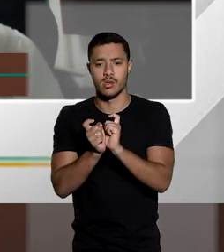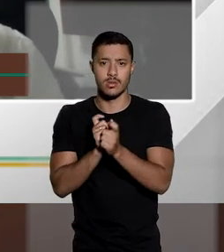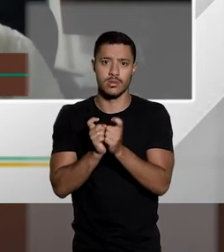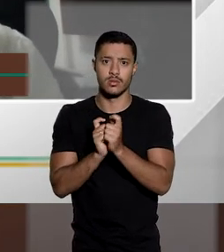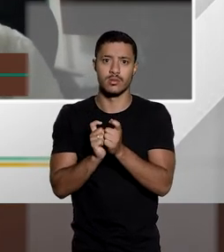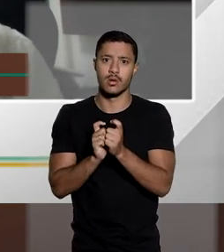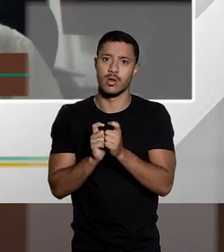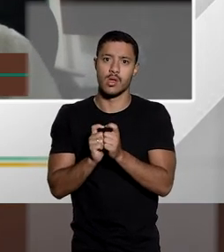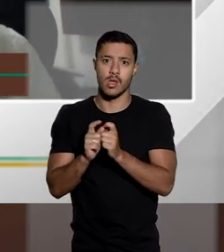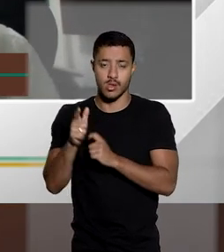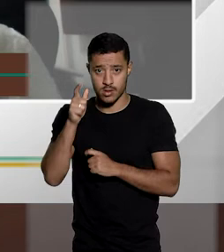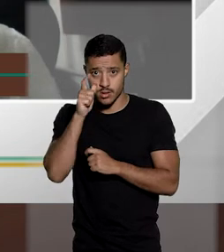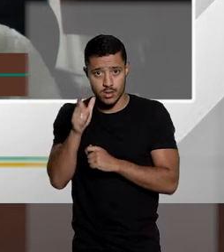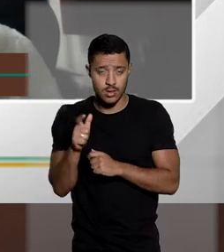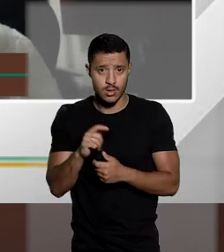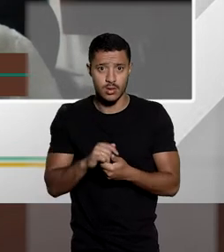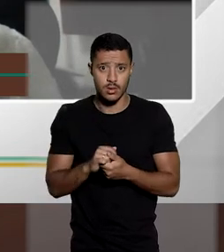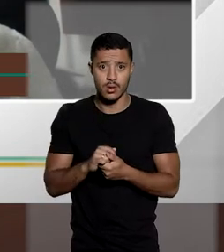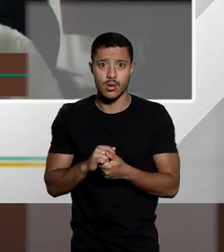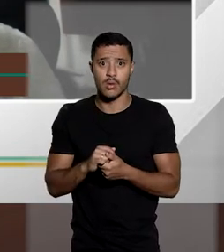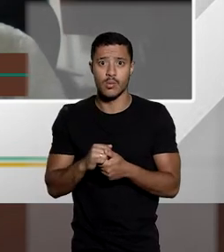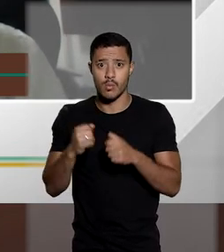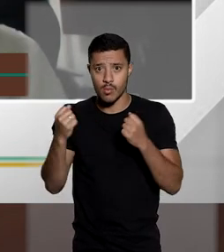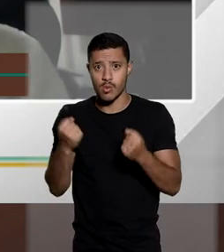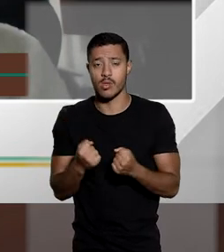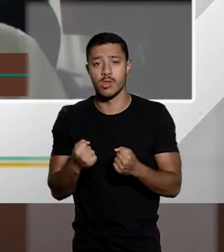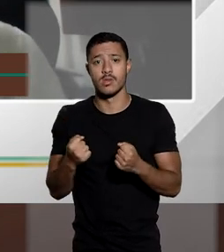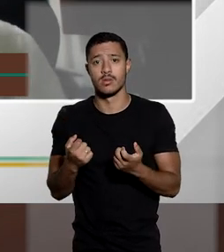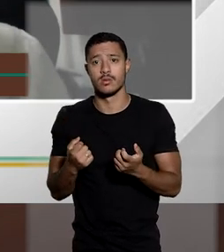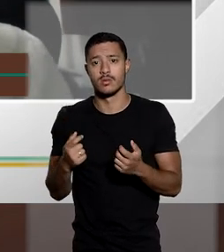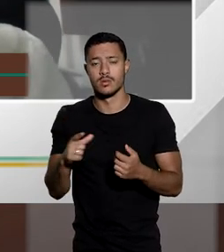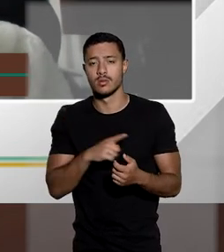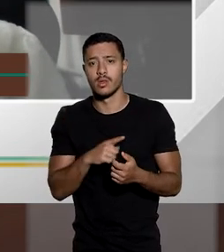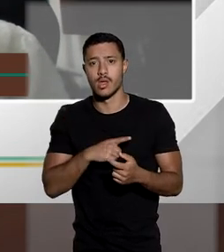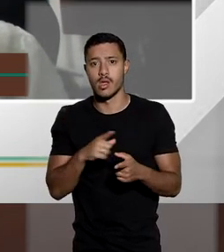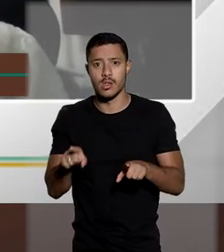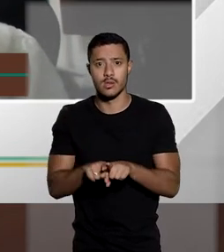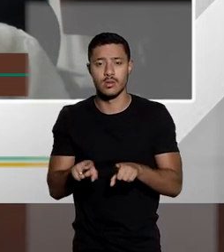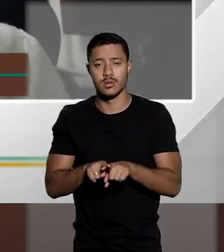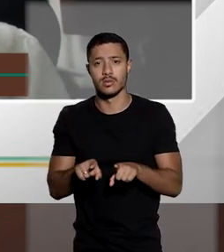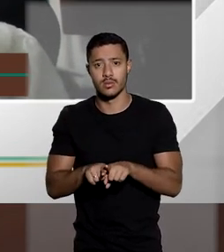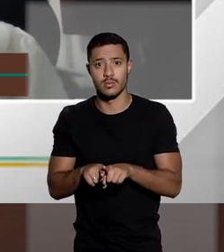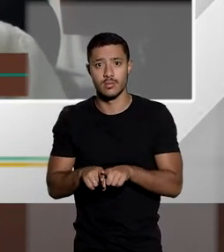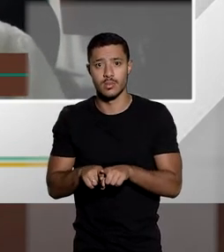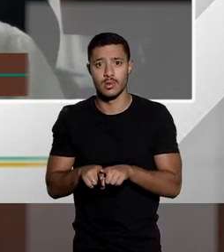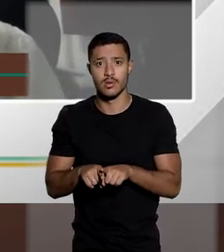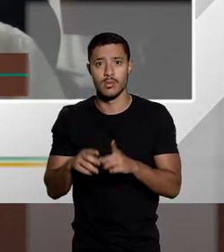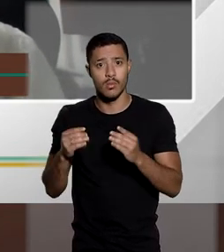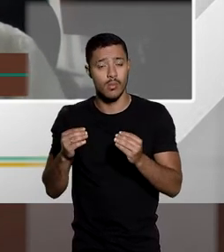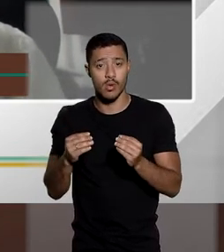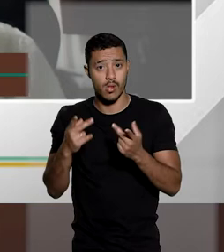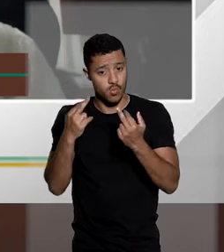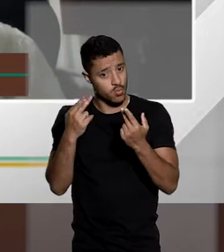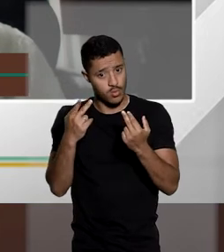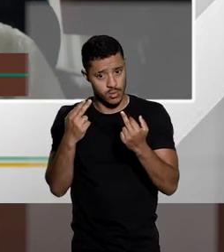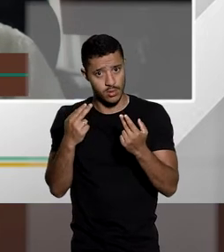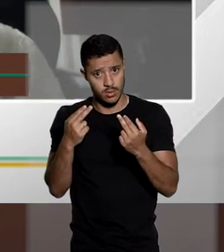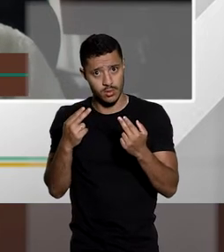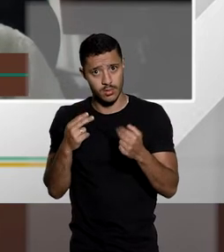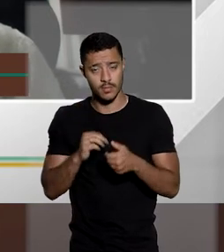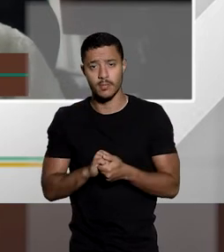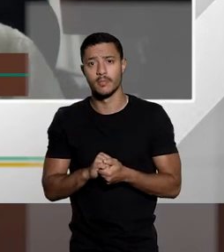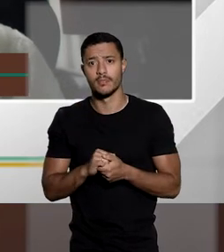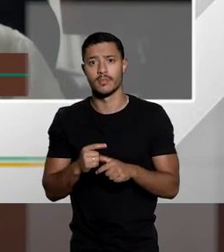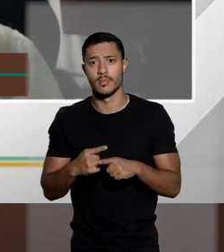por motivo de interesse público, o poder de intervenção. Quer dizer, existem, teoricamente, muitas semelhanças,